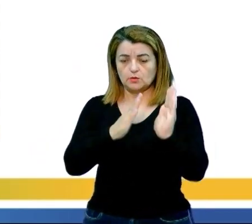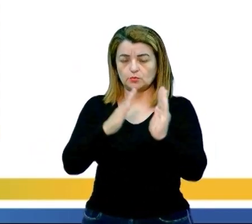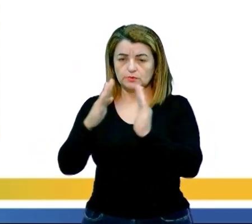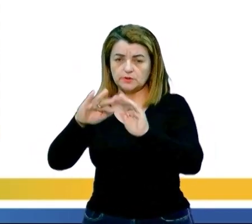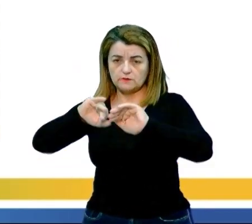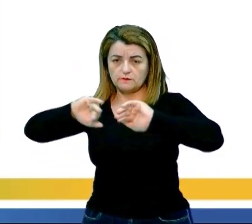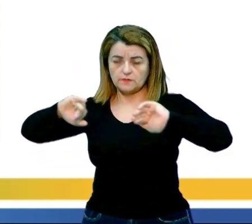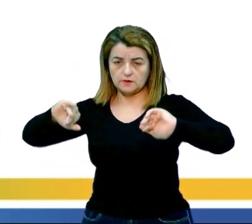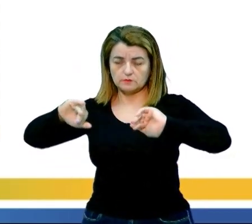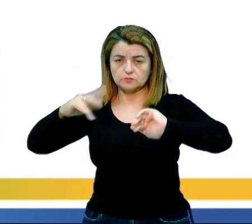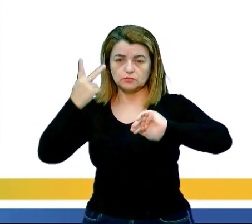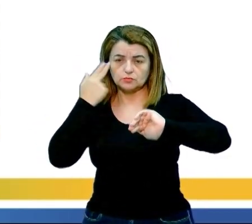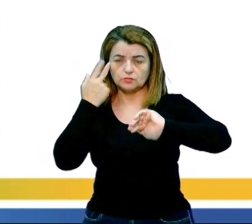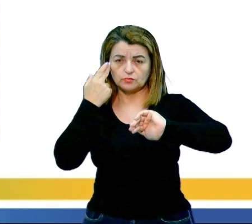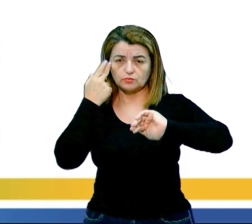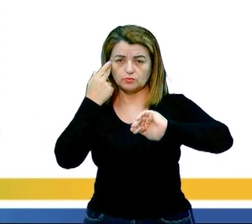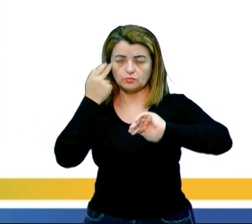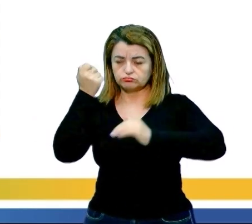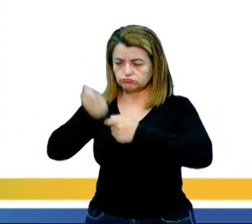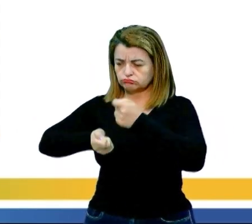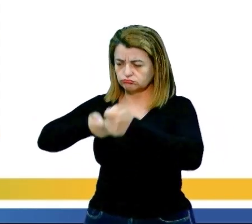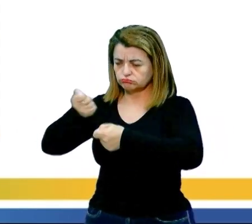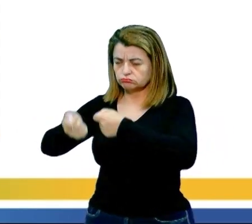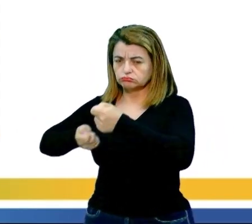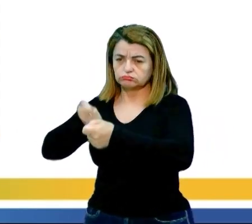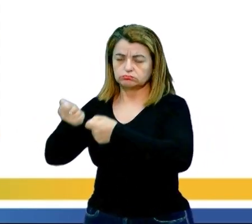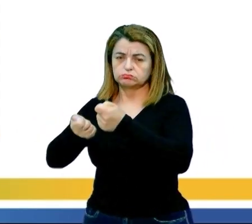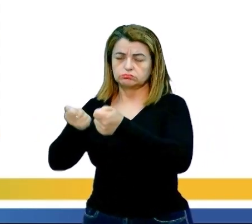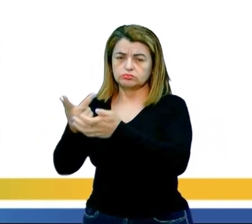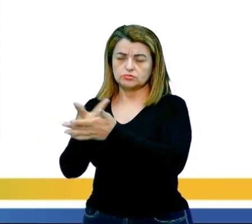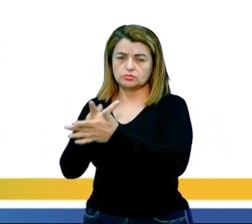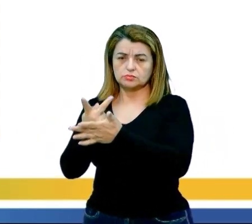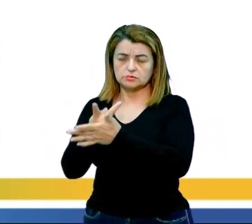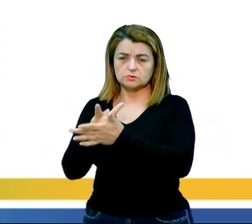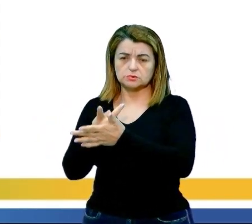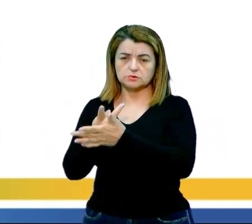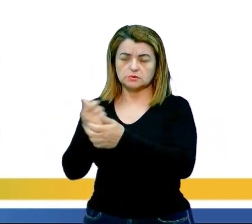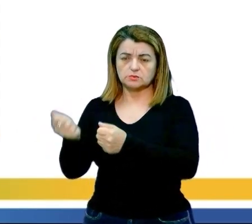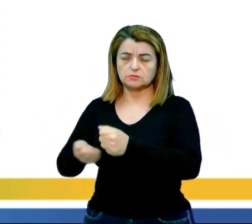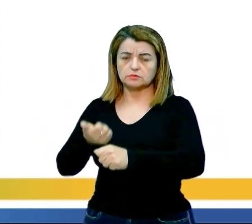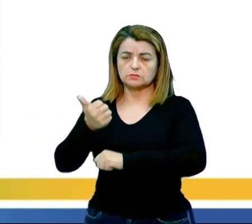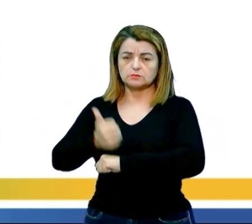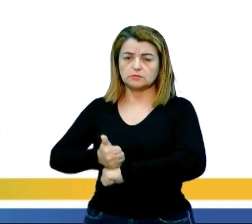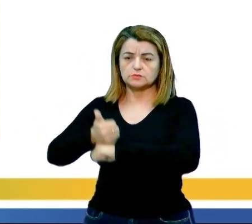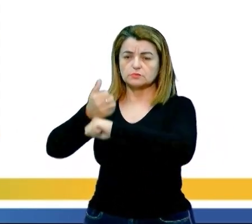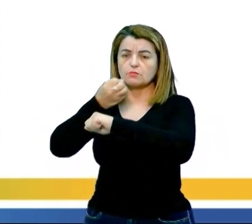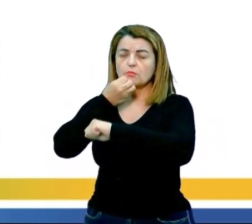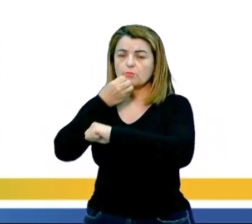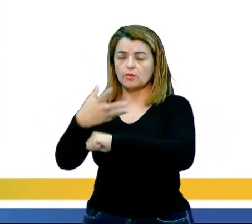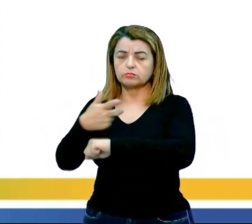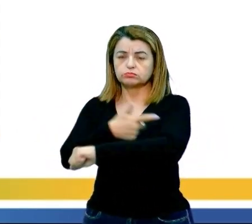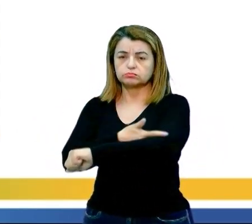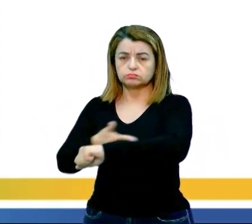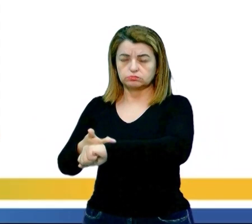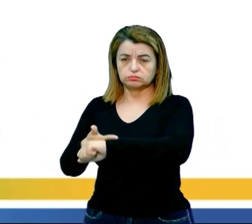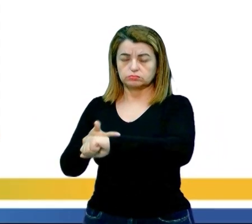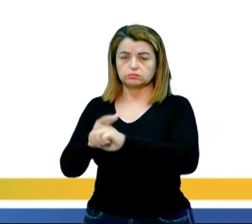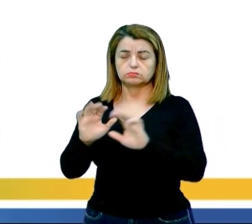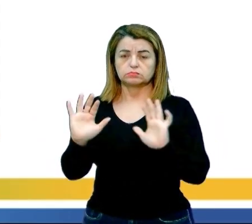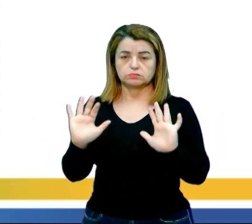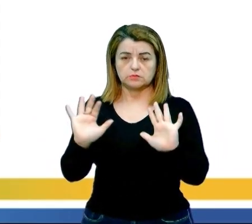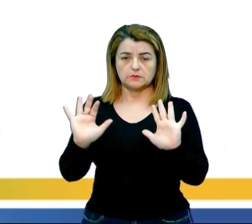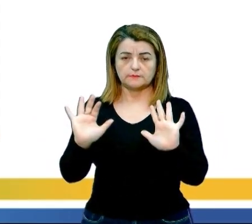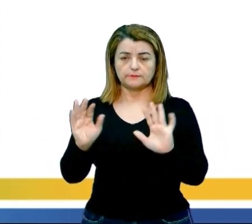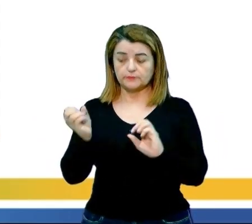considerado normal, punição de desvios e premiando-se bom comportamento. Então, na verdade, o que